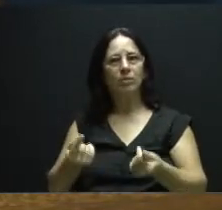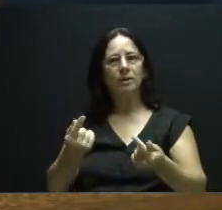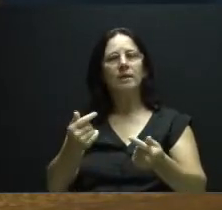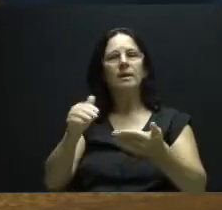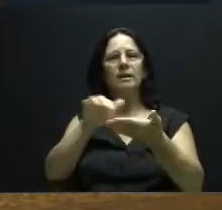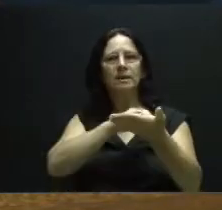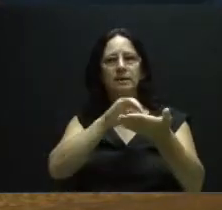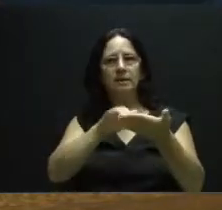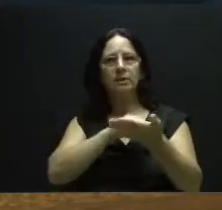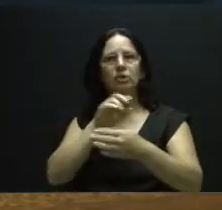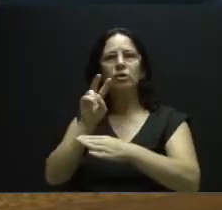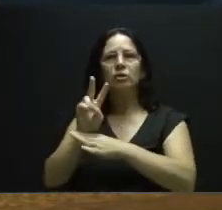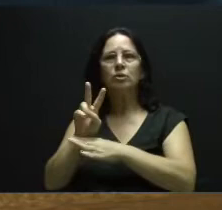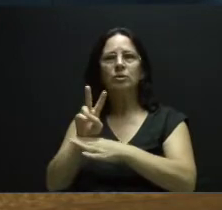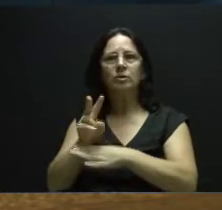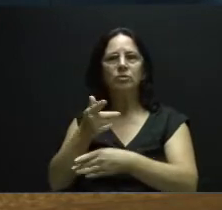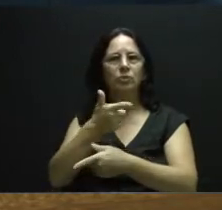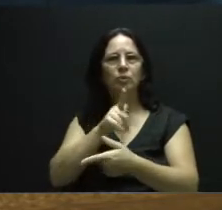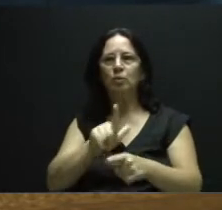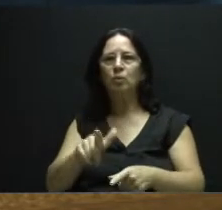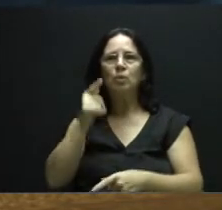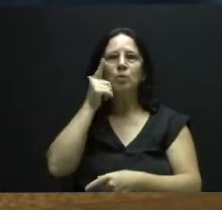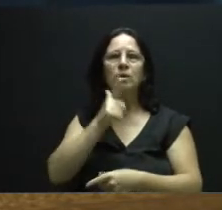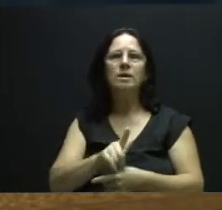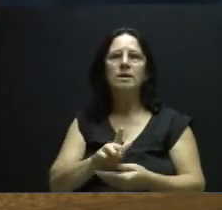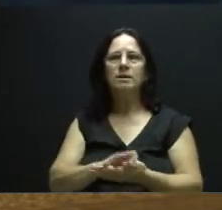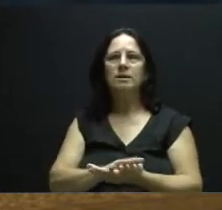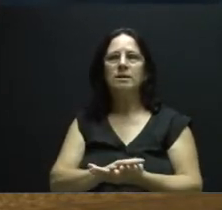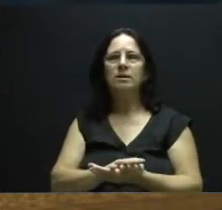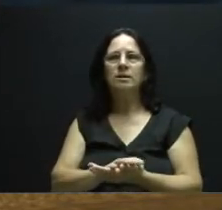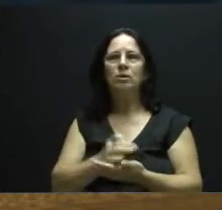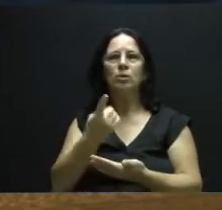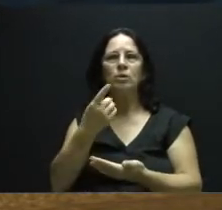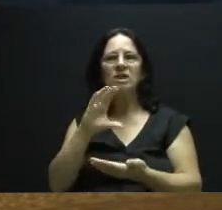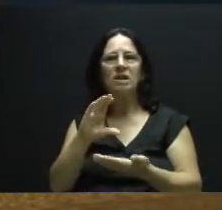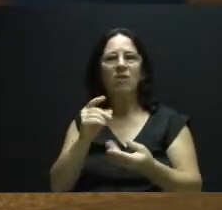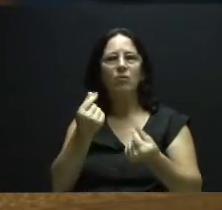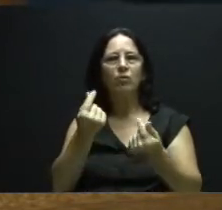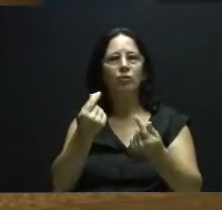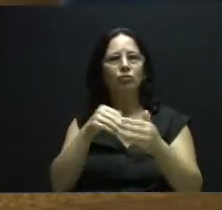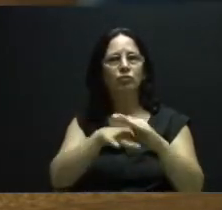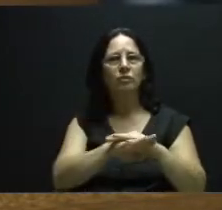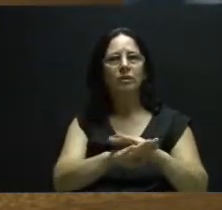secretaria de manutenção não conseguiu mexer um centavo